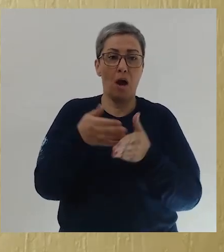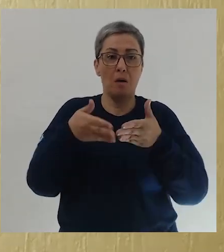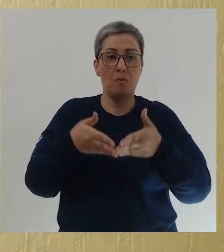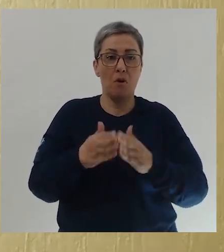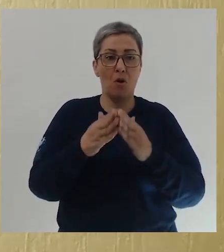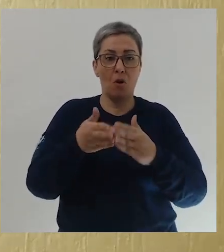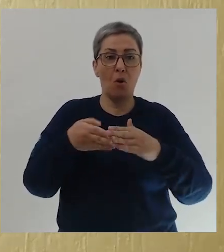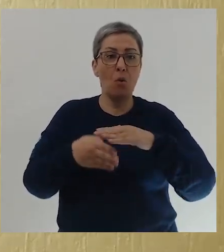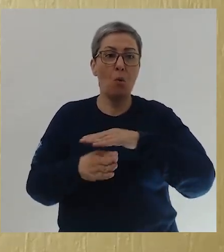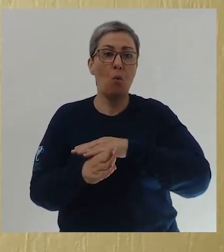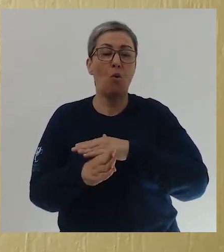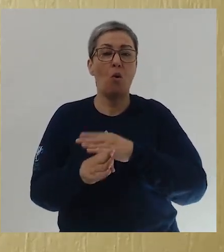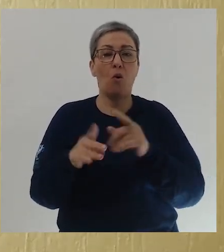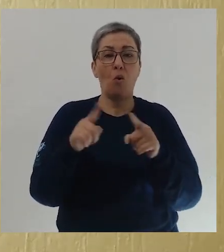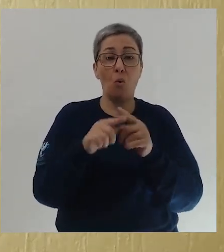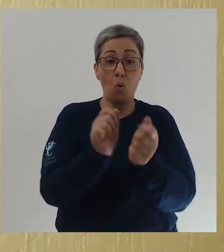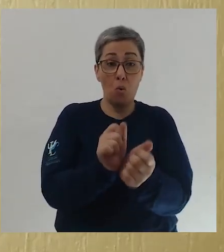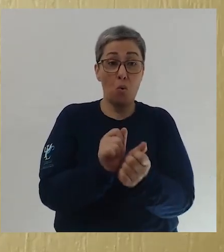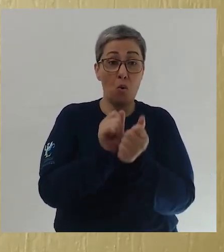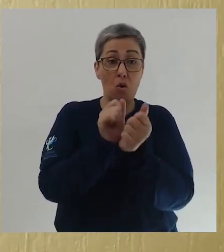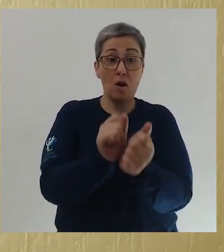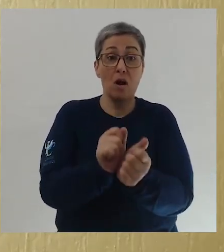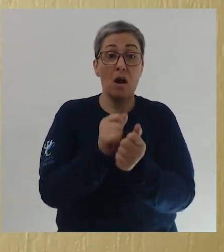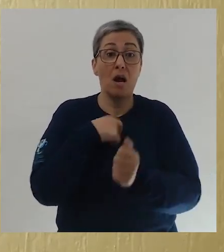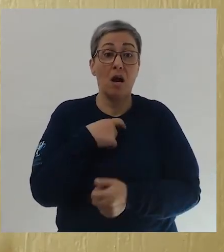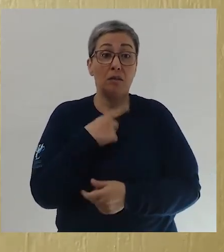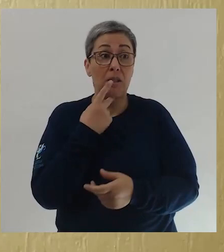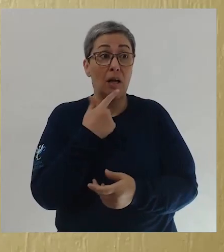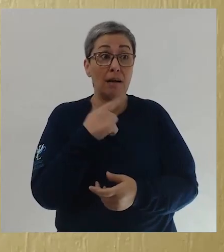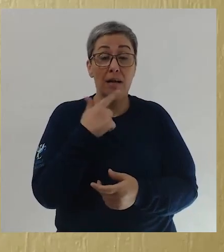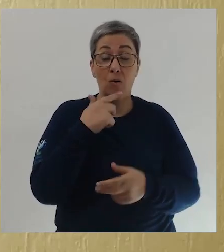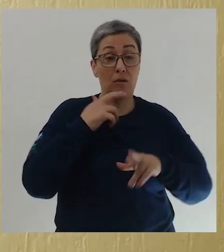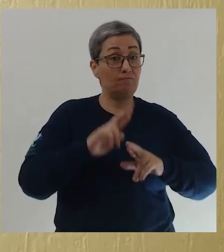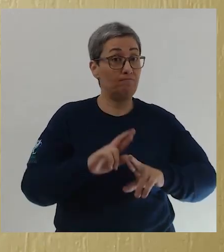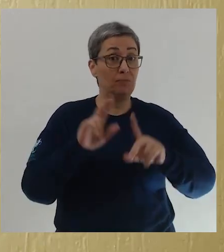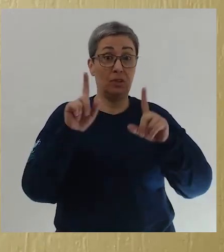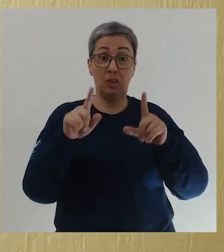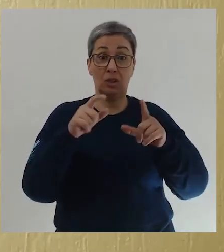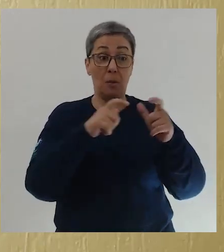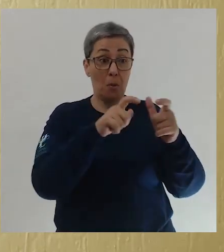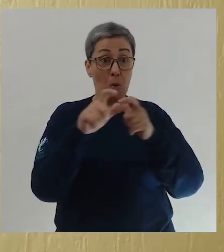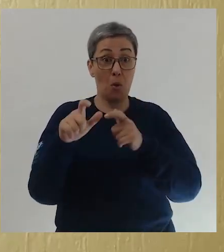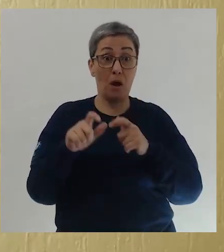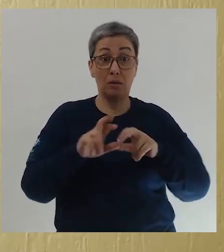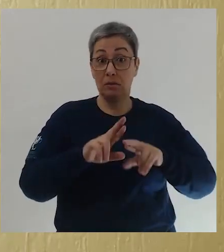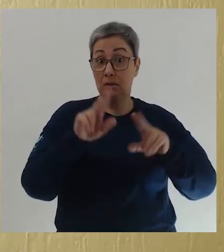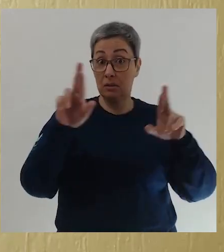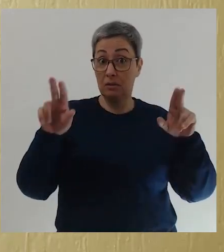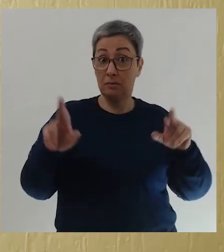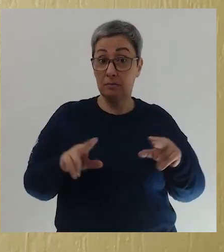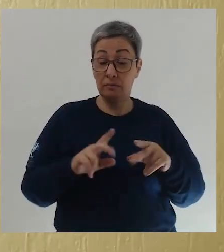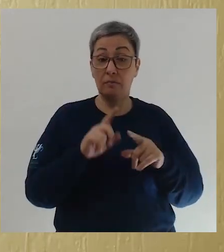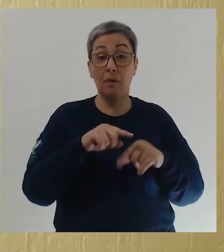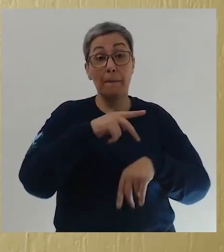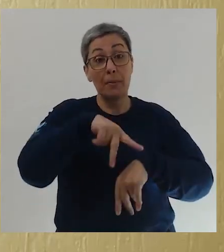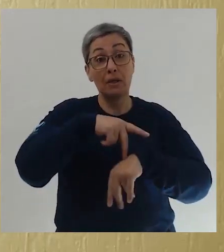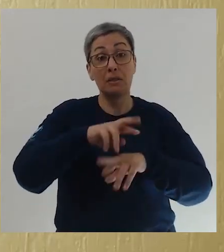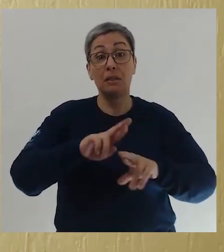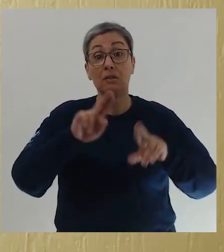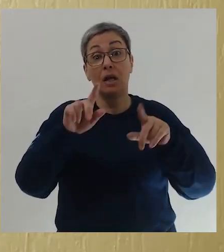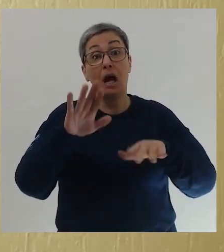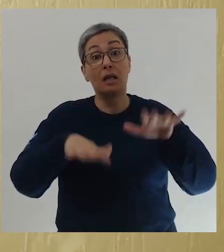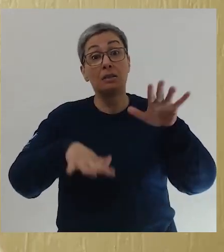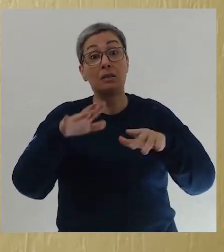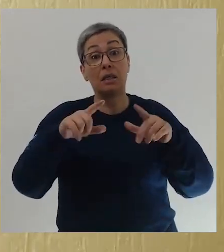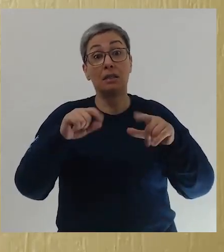a embarcarem nos navios negreiros, muitos não falavam a mesma língua, porque eram de locais diferentes de lá, né,